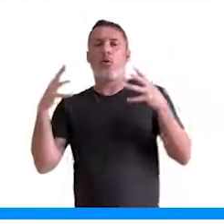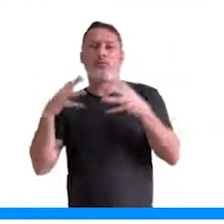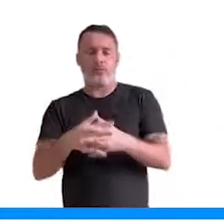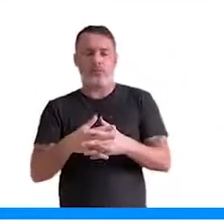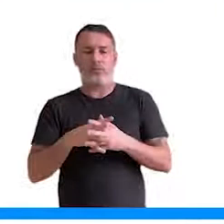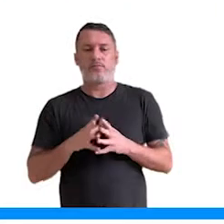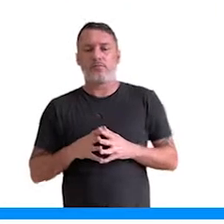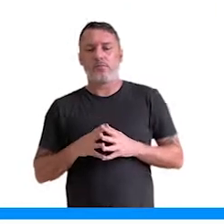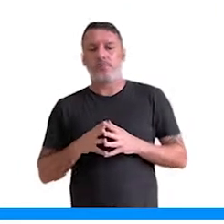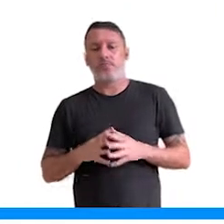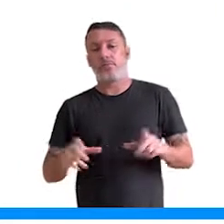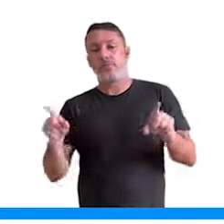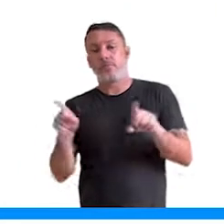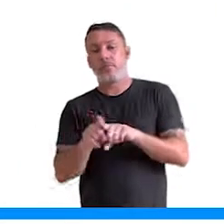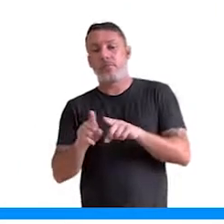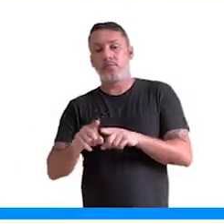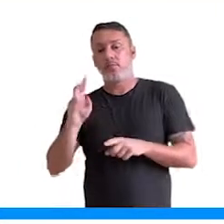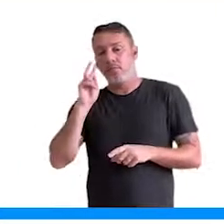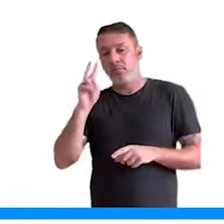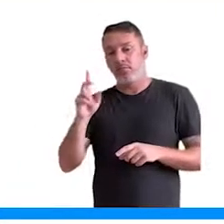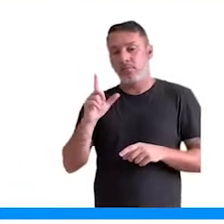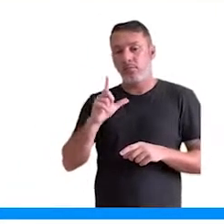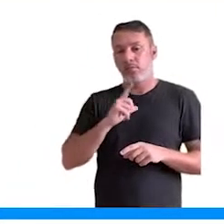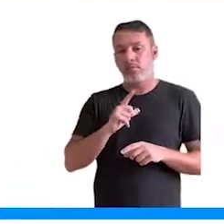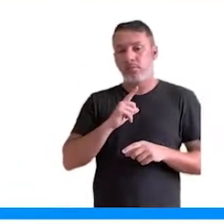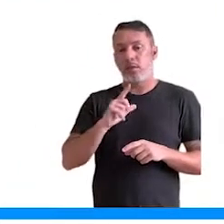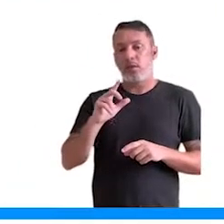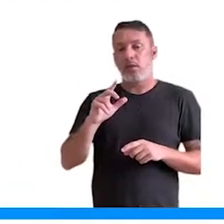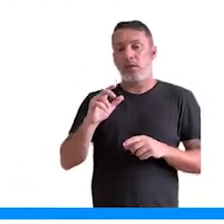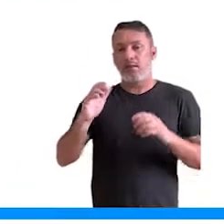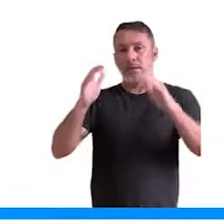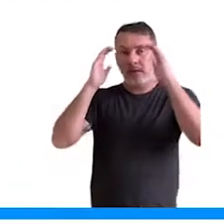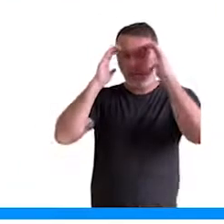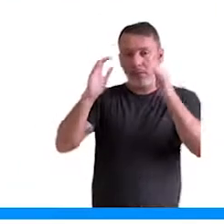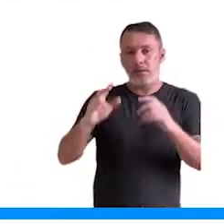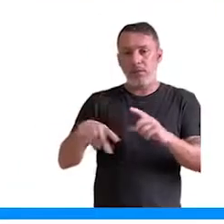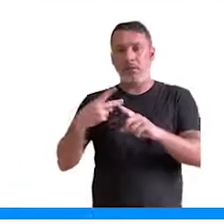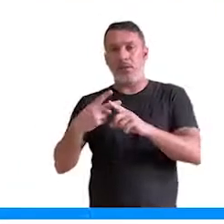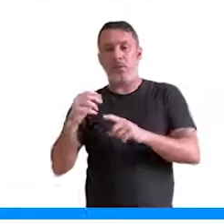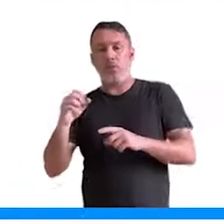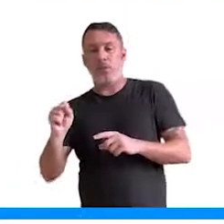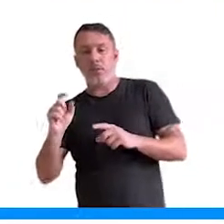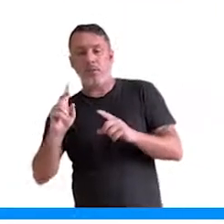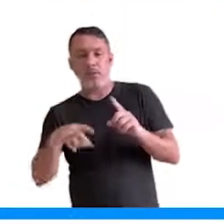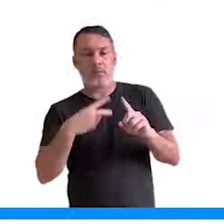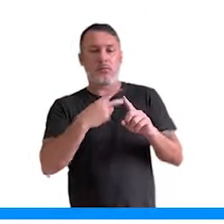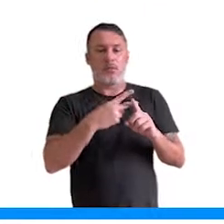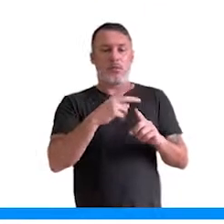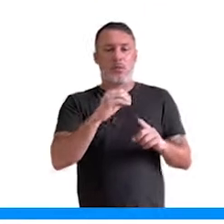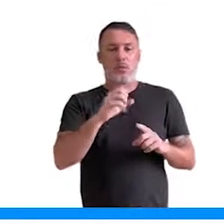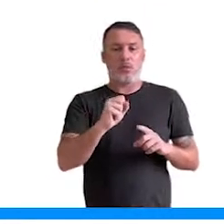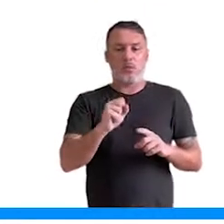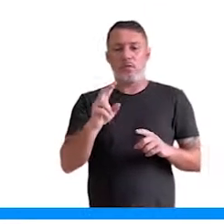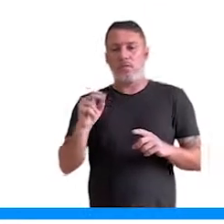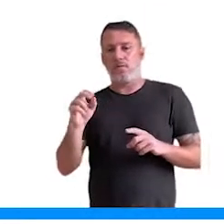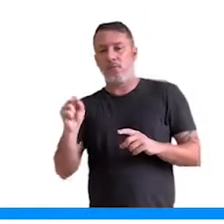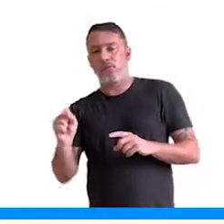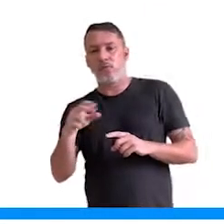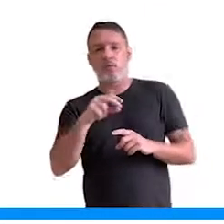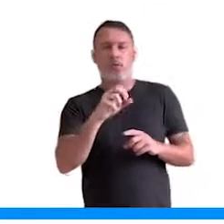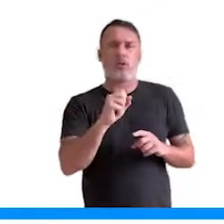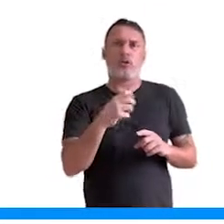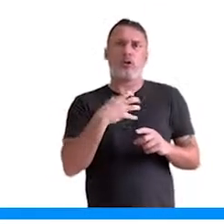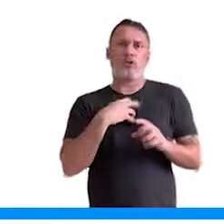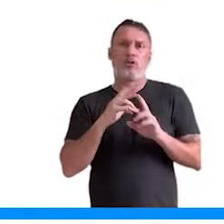aí, a sonoridade não fica muito boa. E respeitar mais os. Tira o D e fica respeitaos. Um